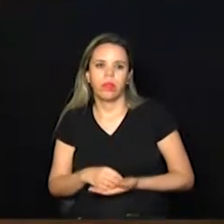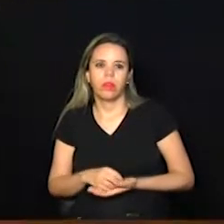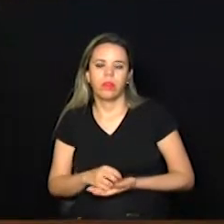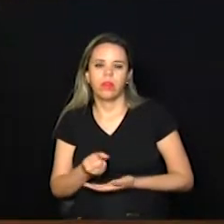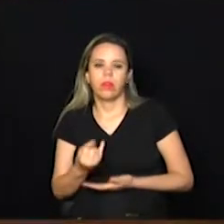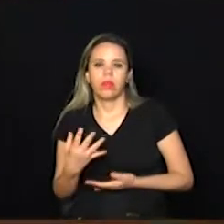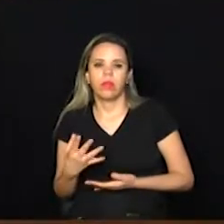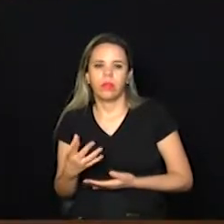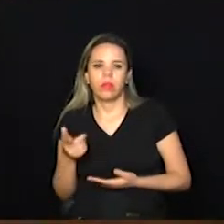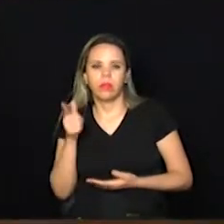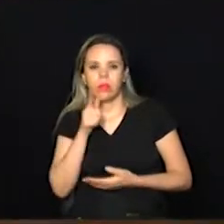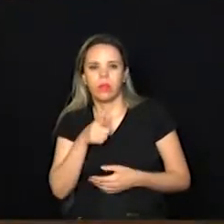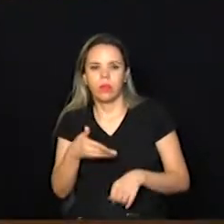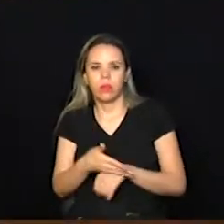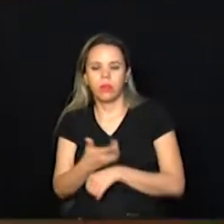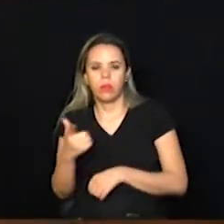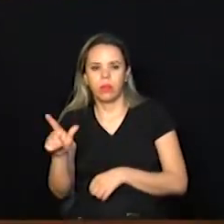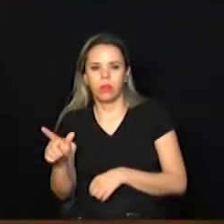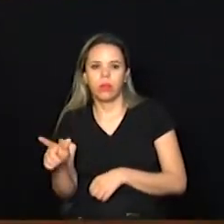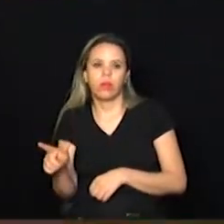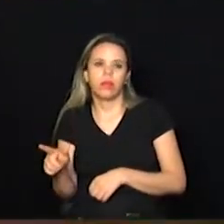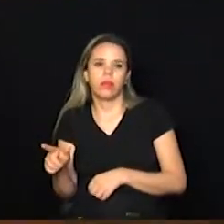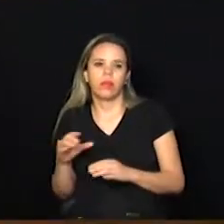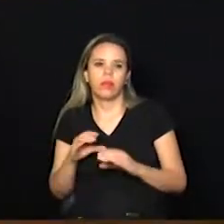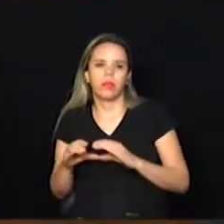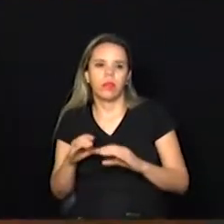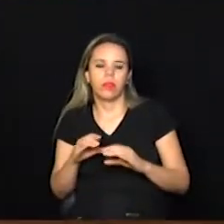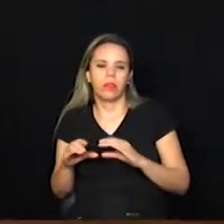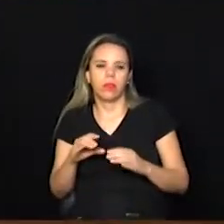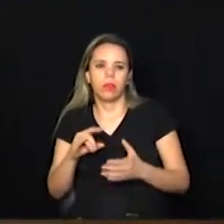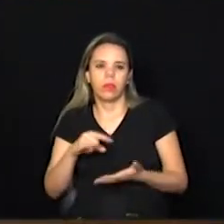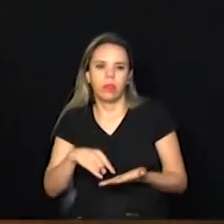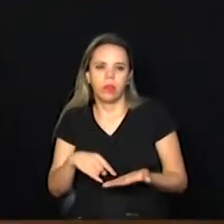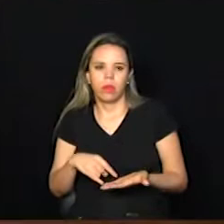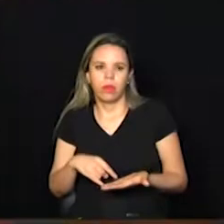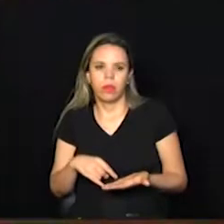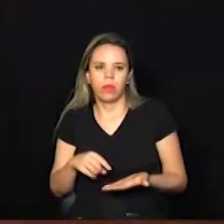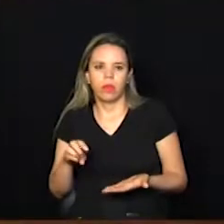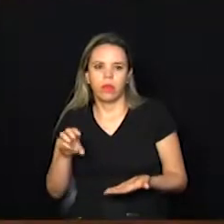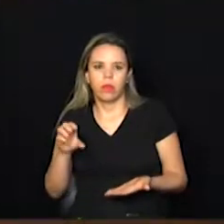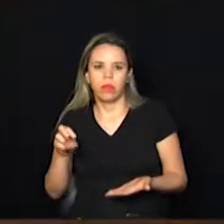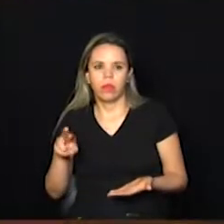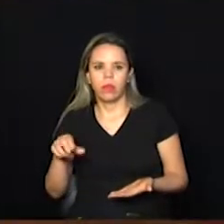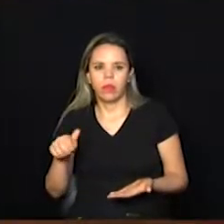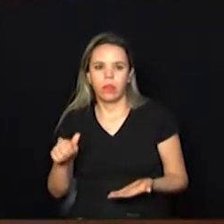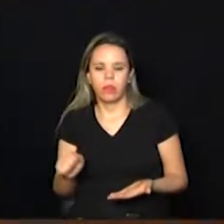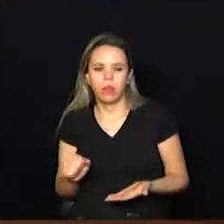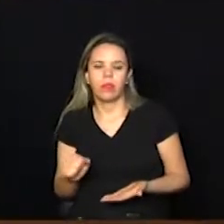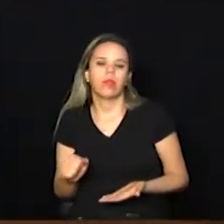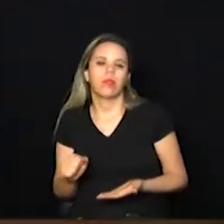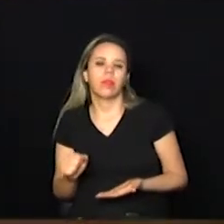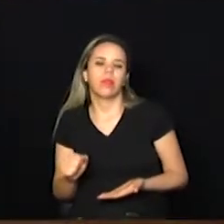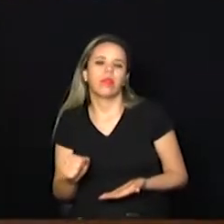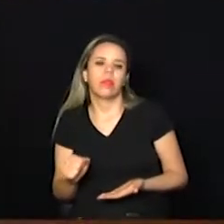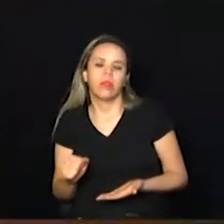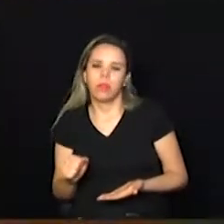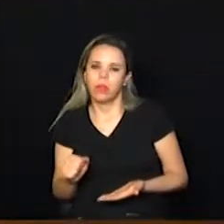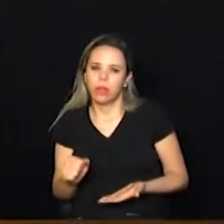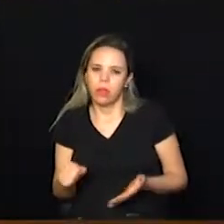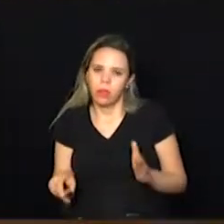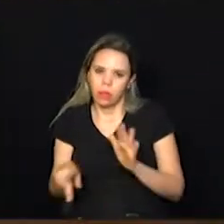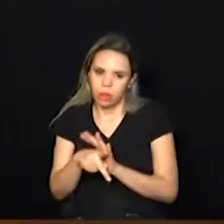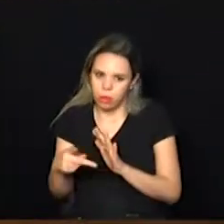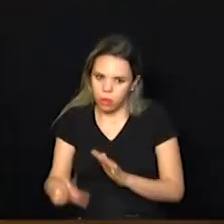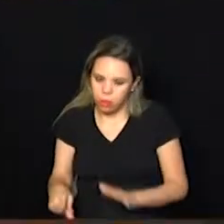quanto estão acessando pelos outros caminhos, né, seja pelo encaminhamento pelo CREAS, seja a